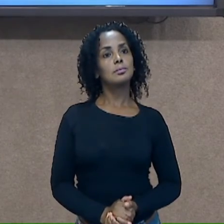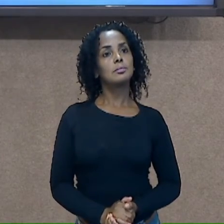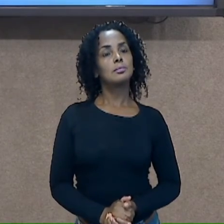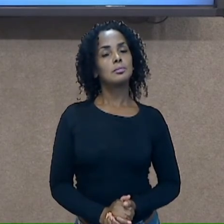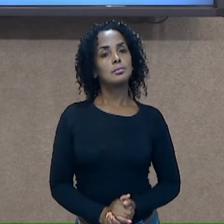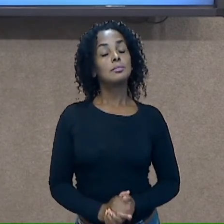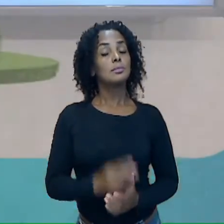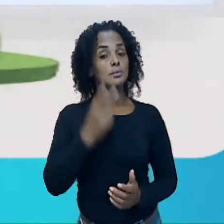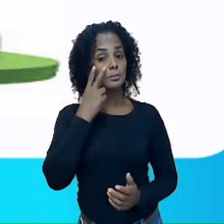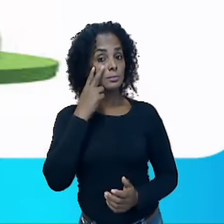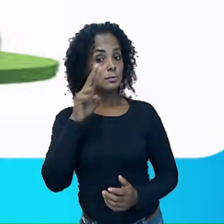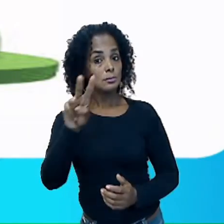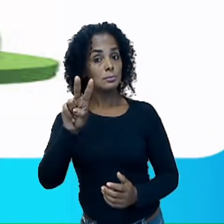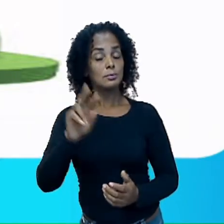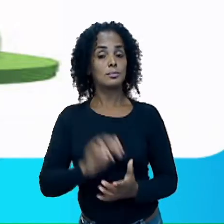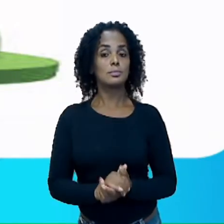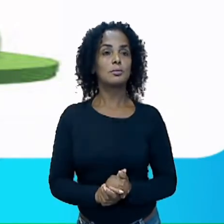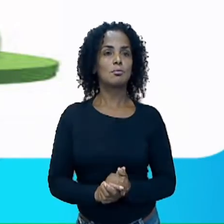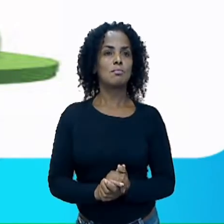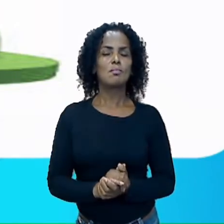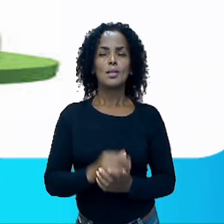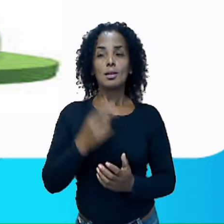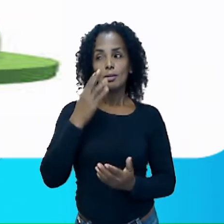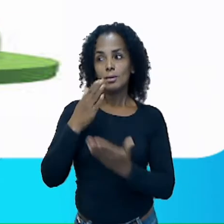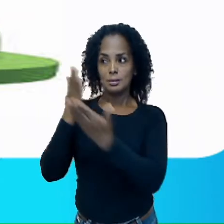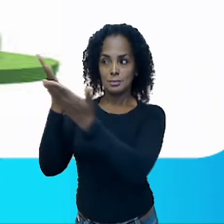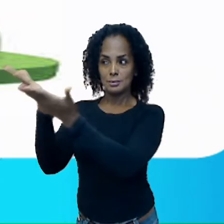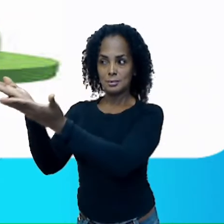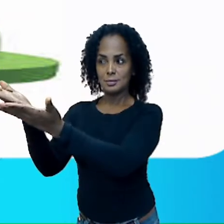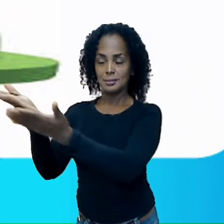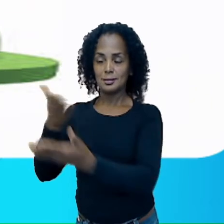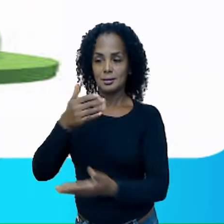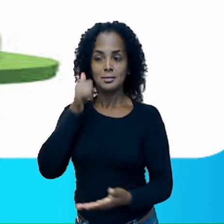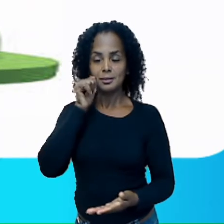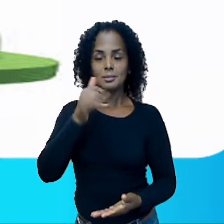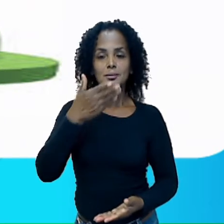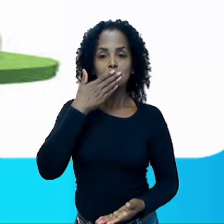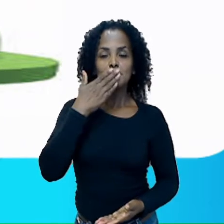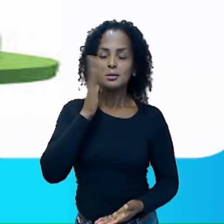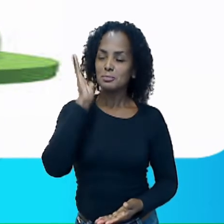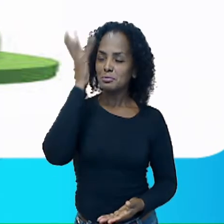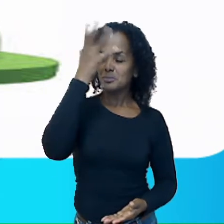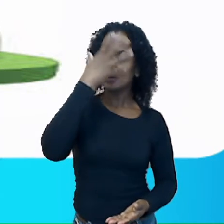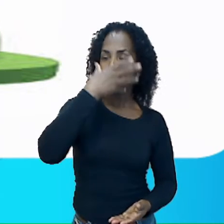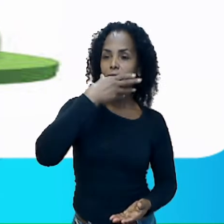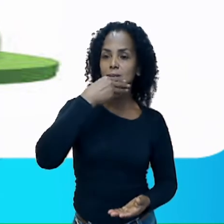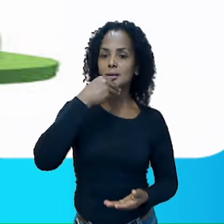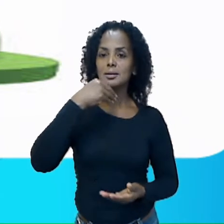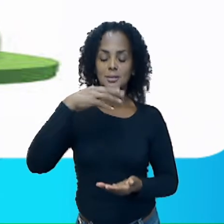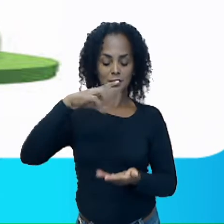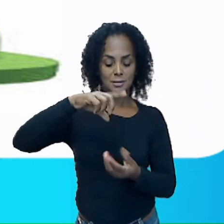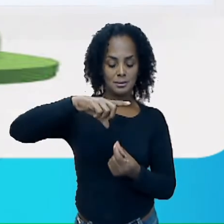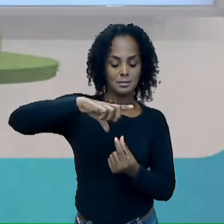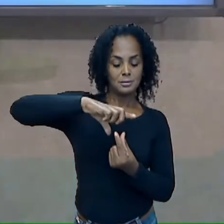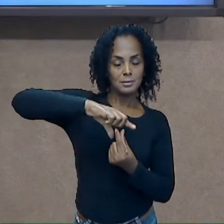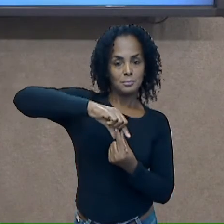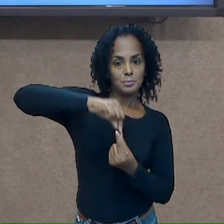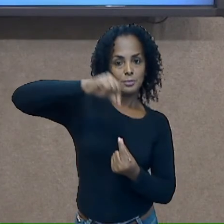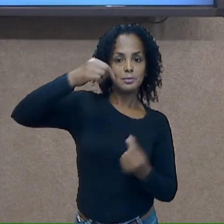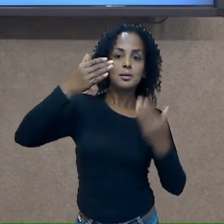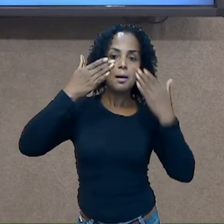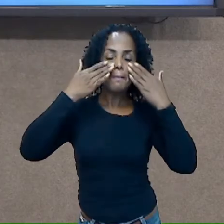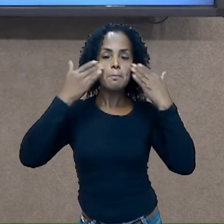Aqui eu trouxe para vocês uma índiazinha bem bonitinha, cheia de pluma. Olha as plumas aqui, a